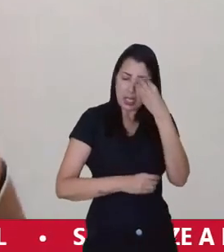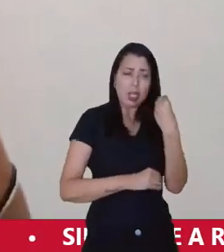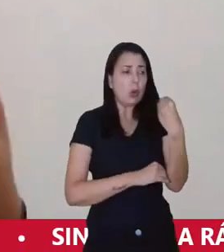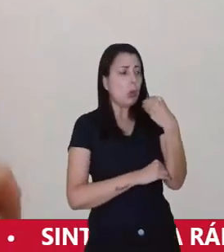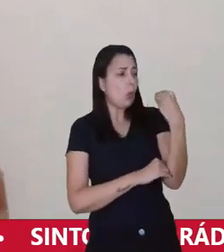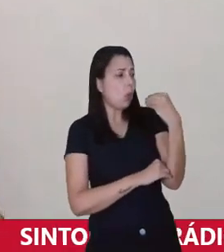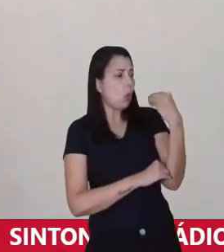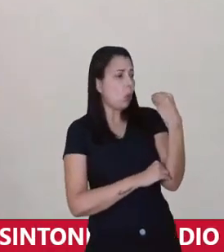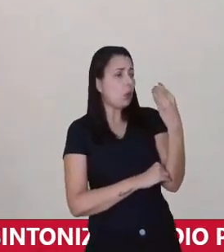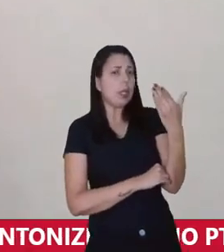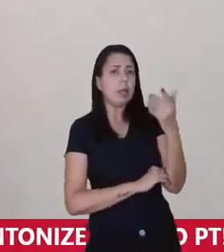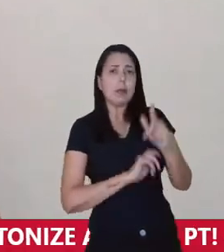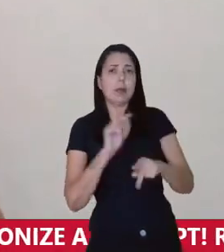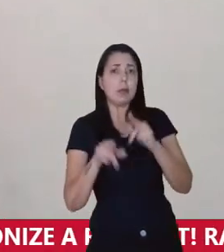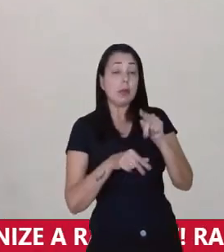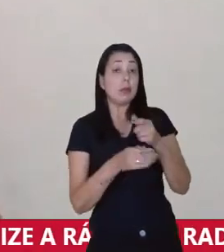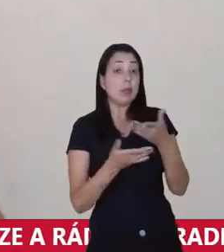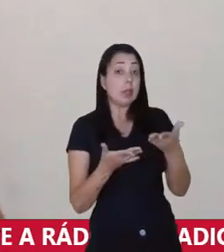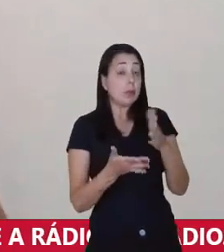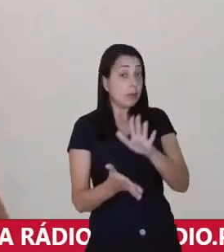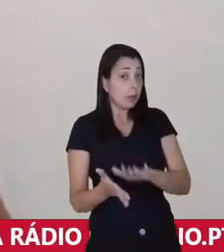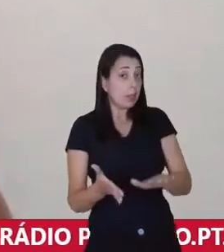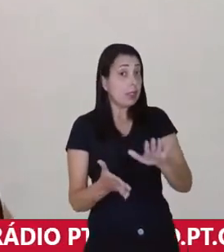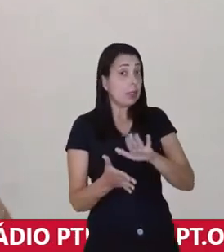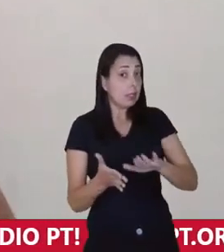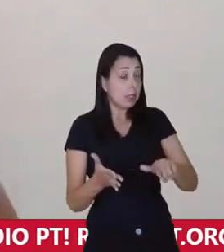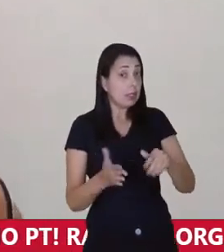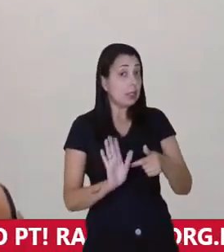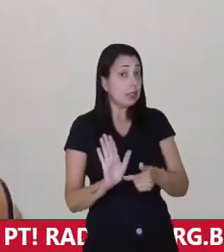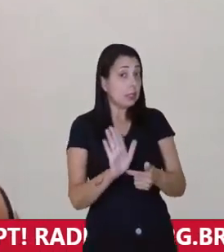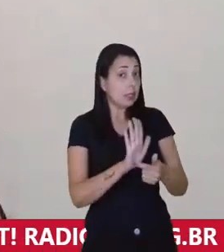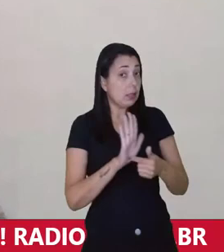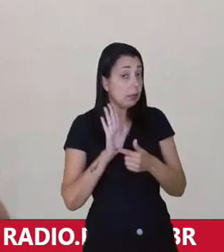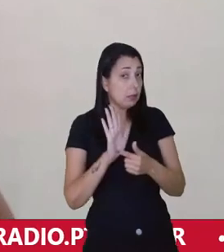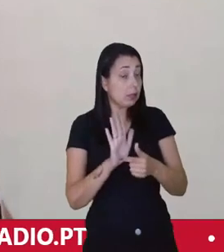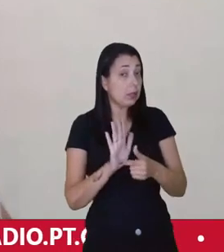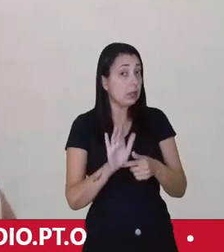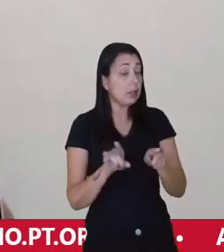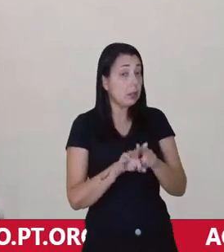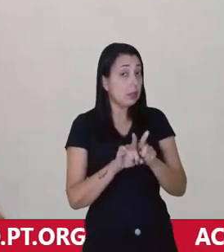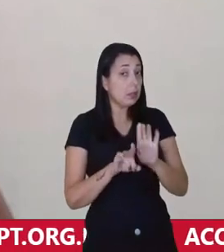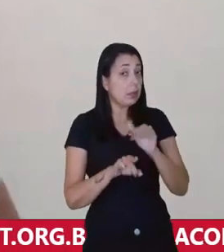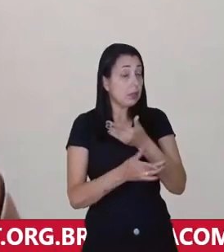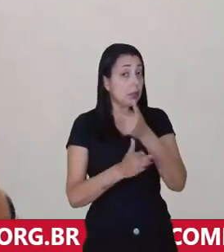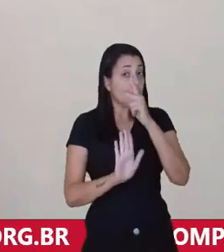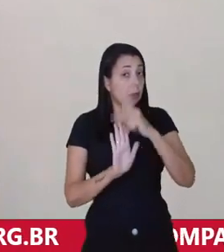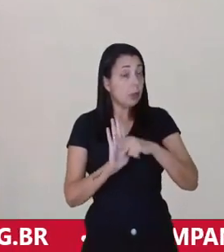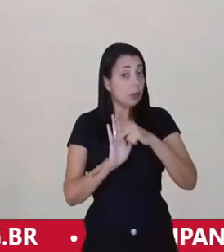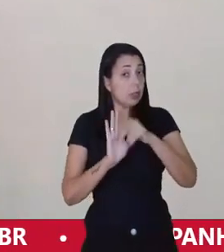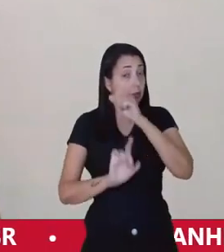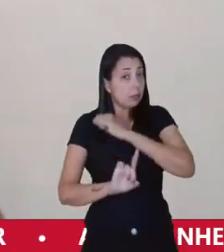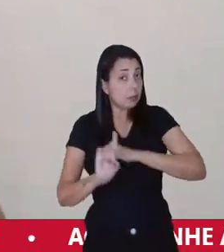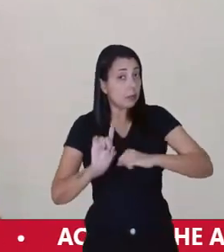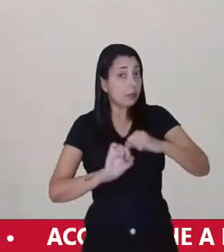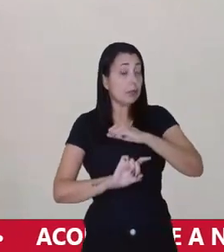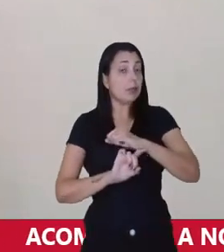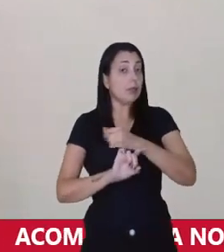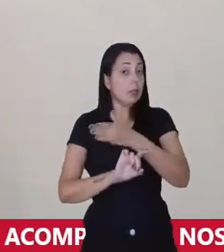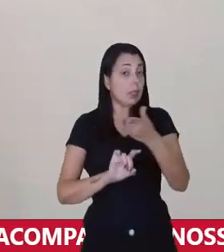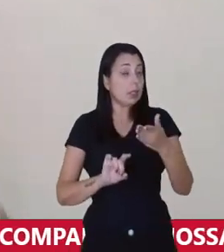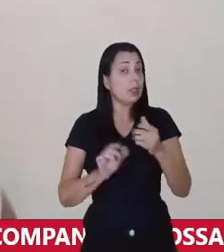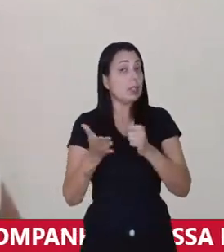quem pode cuidar do vô. Então, as crianças, elas apresentam também para a gente os seus projetos de sociedade, elas